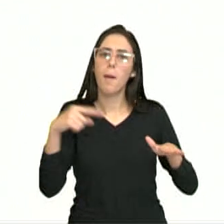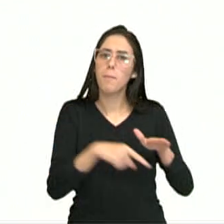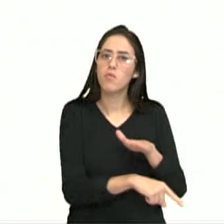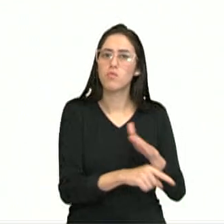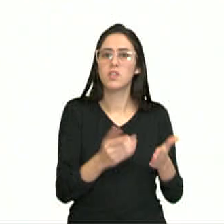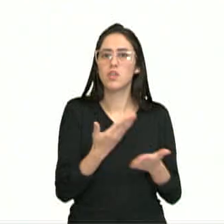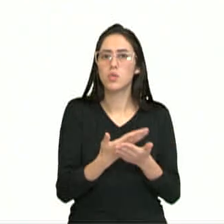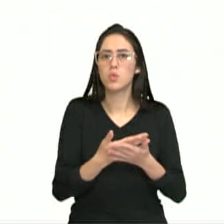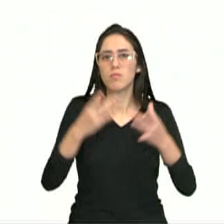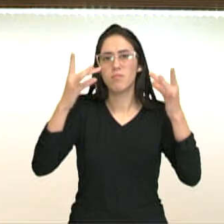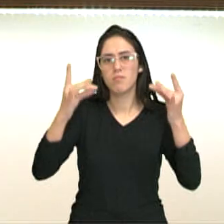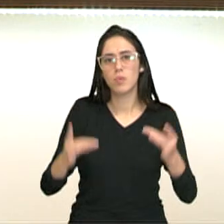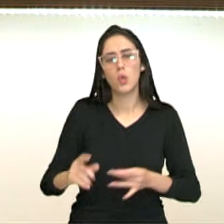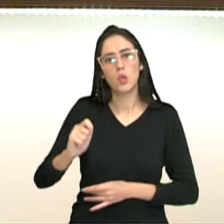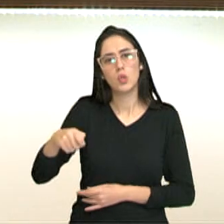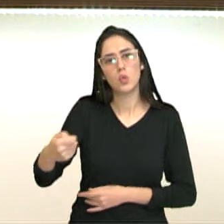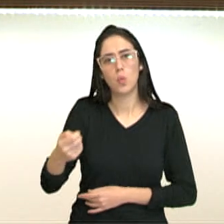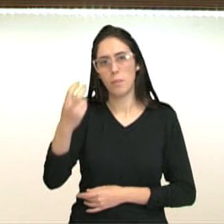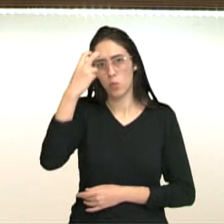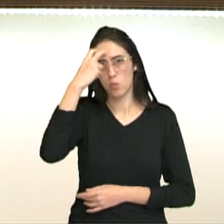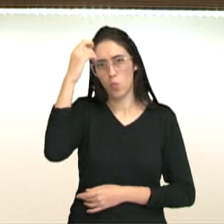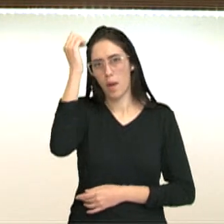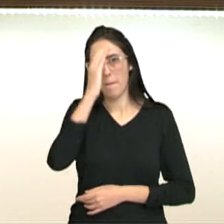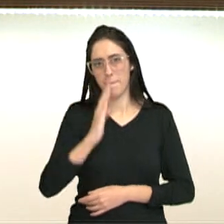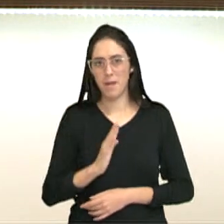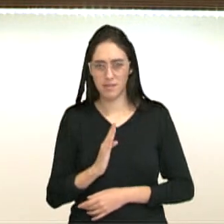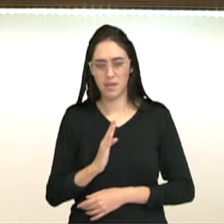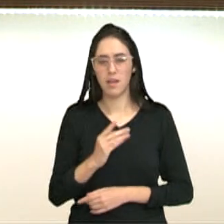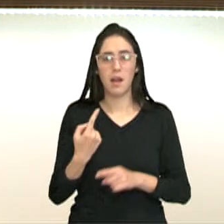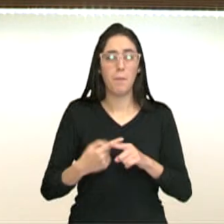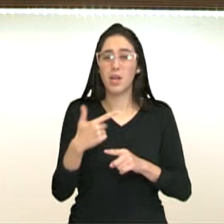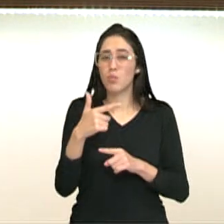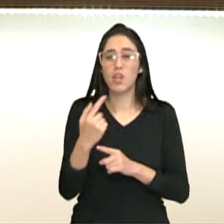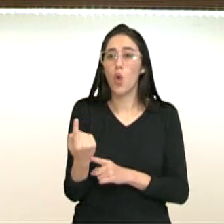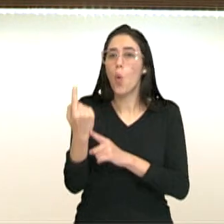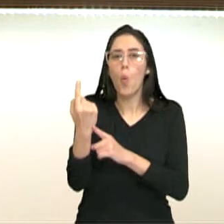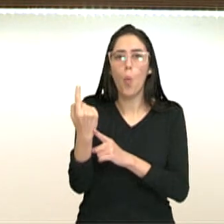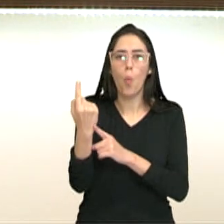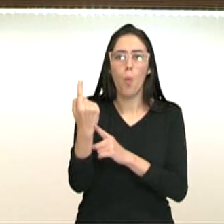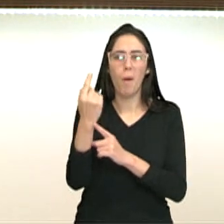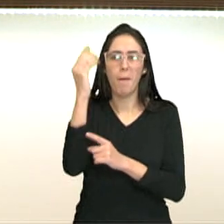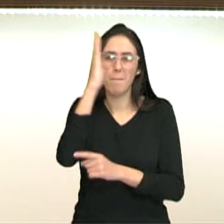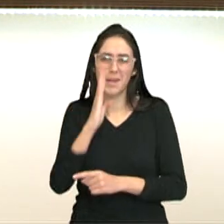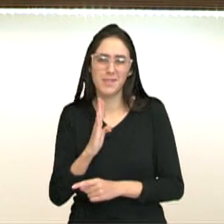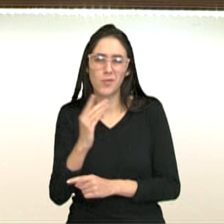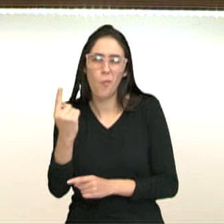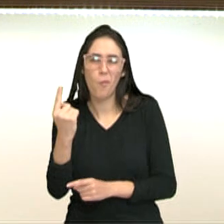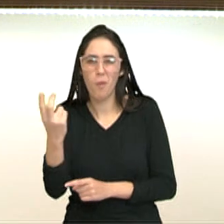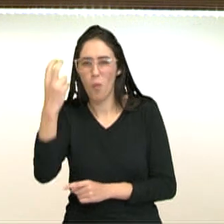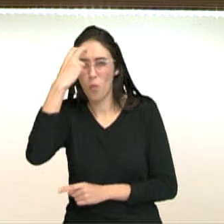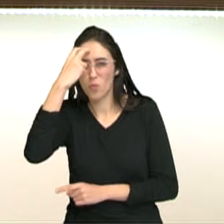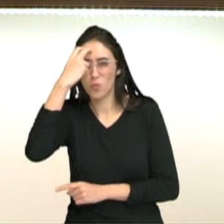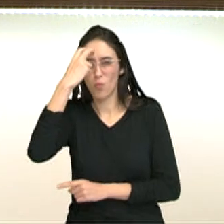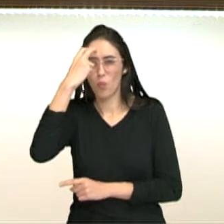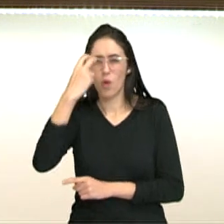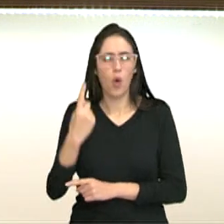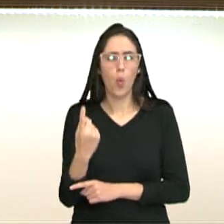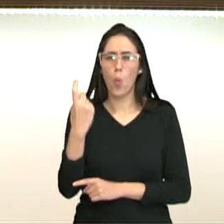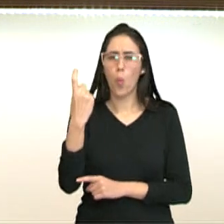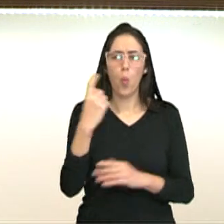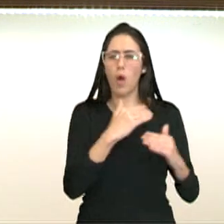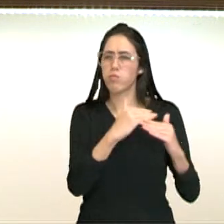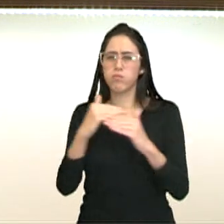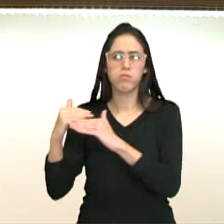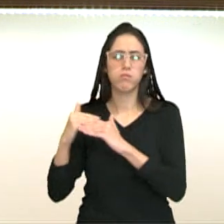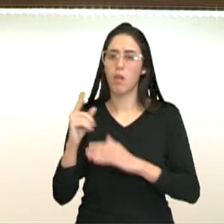estudo sobre cultura brasileira partindo do princípio que não existe um Brasil ou uma cultura homogênea, uniforme,